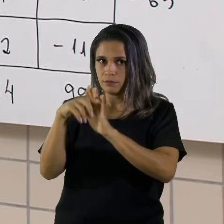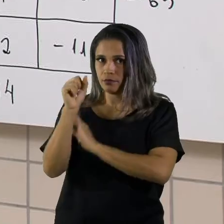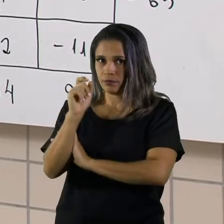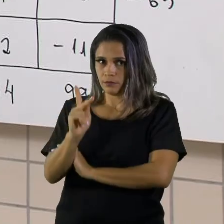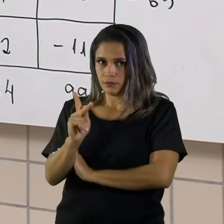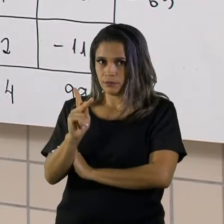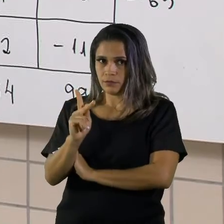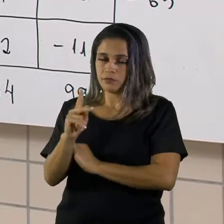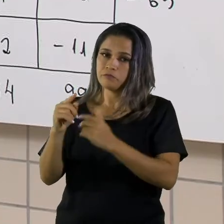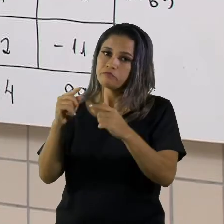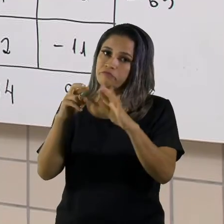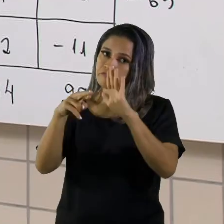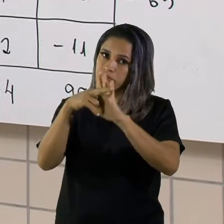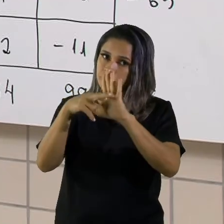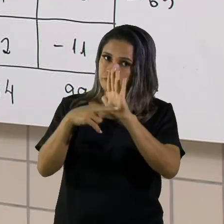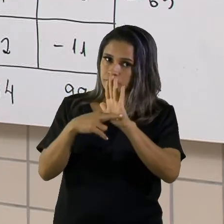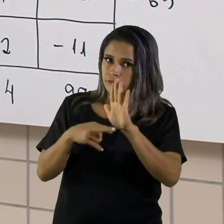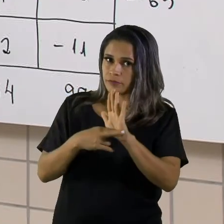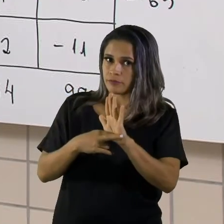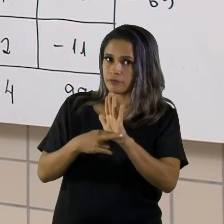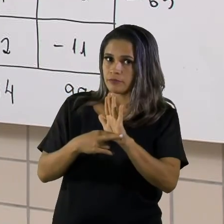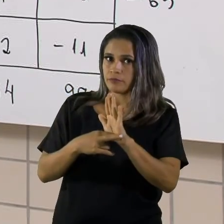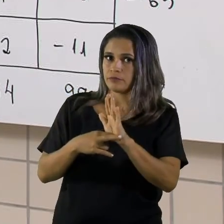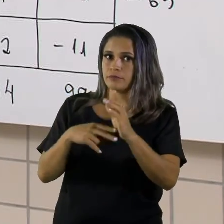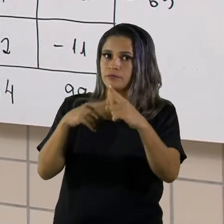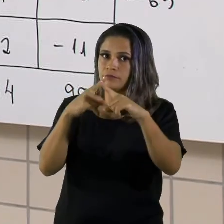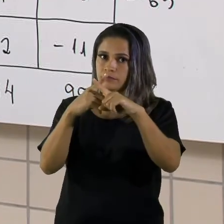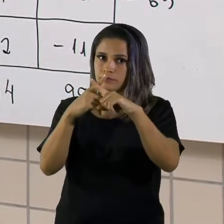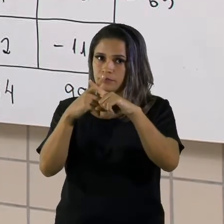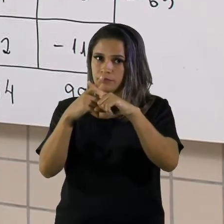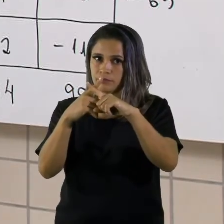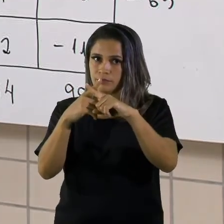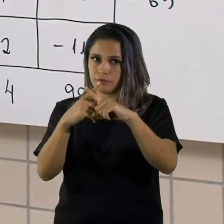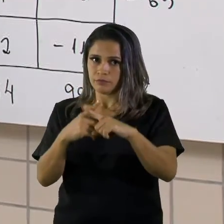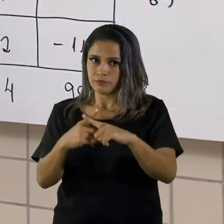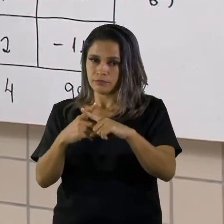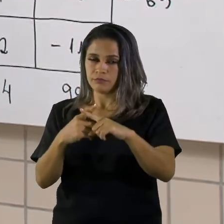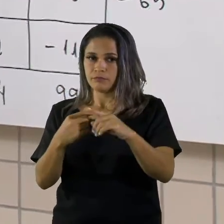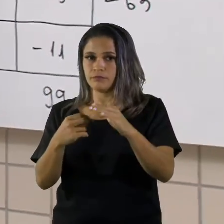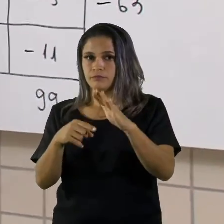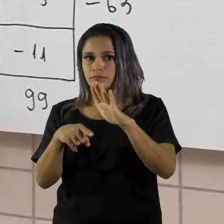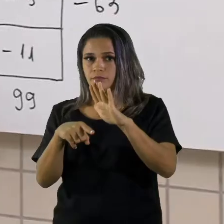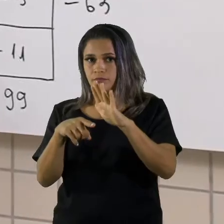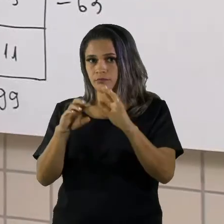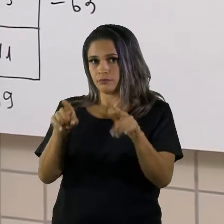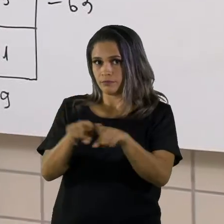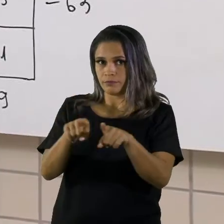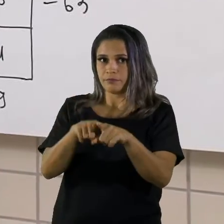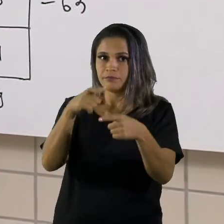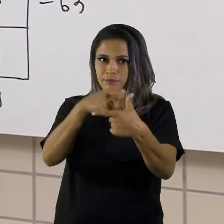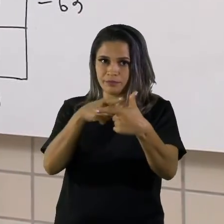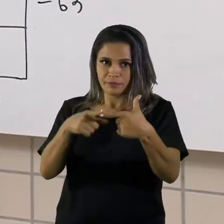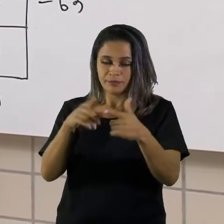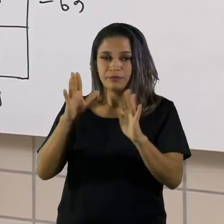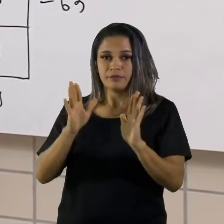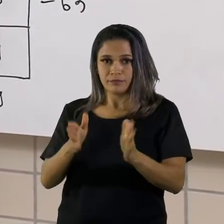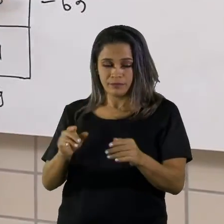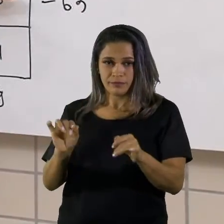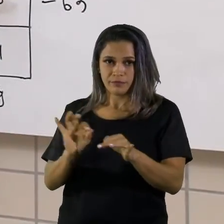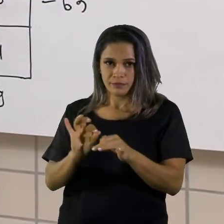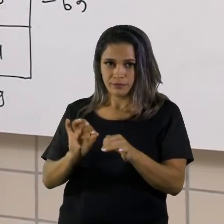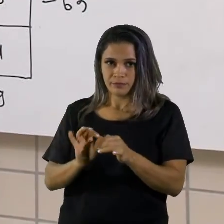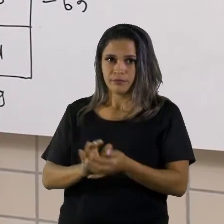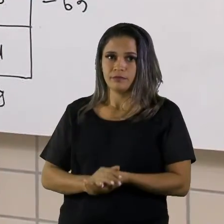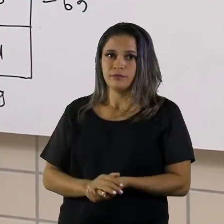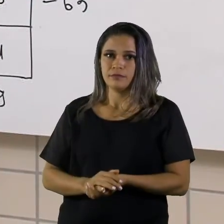a regrinha vale tanto para o produto como para o quociente. Então, fiz aqui a multiplicação